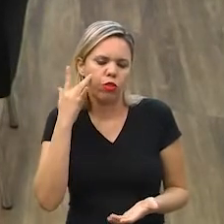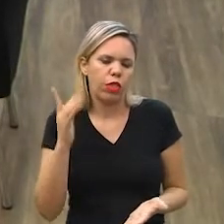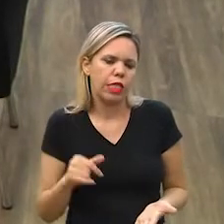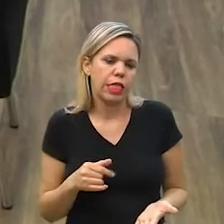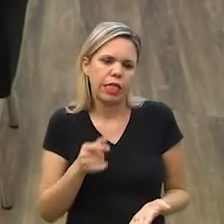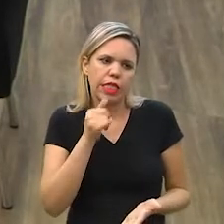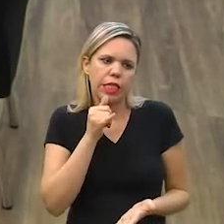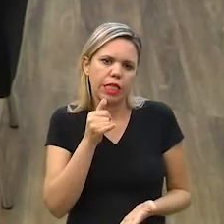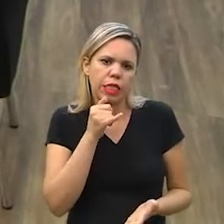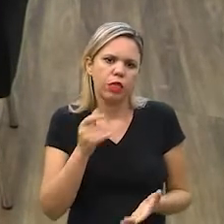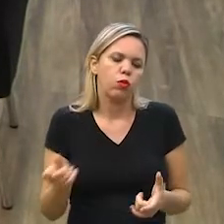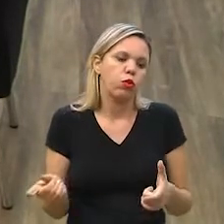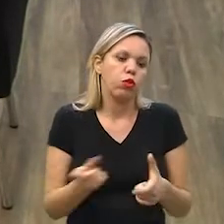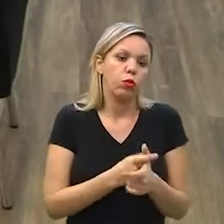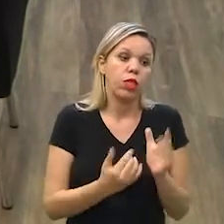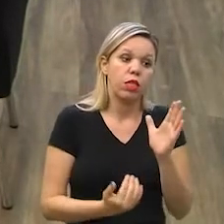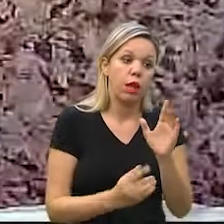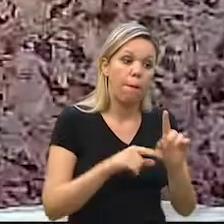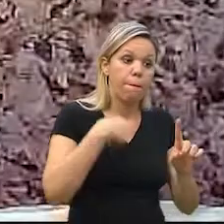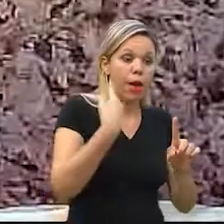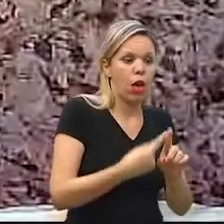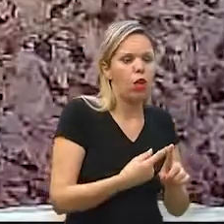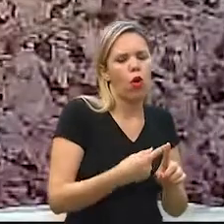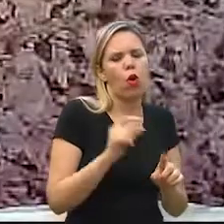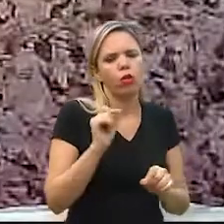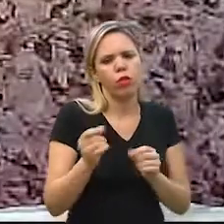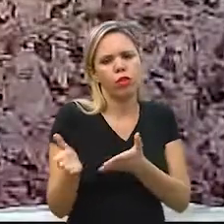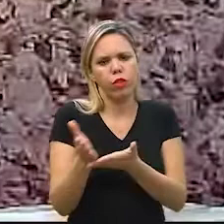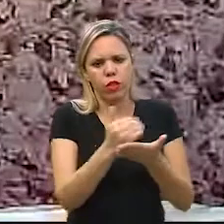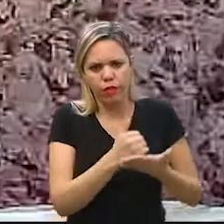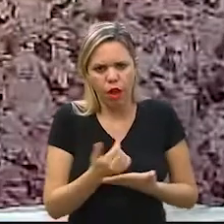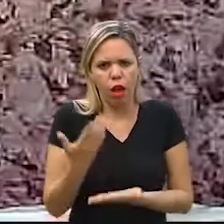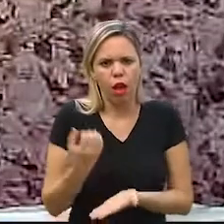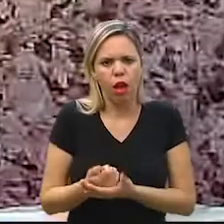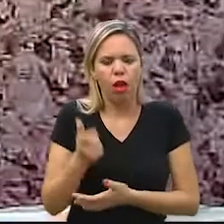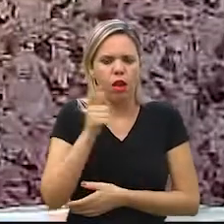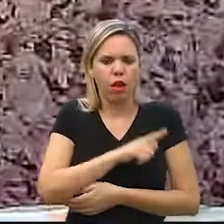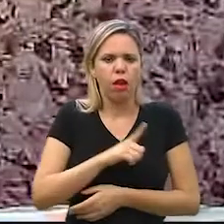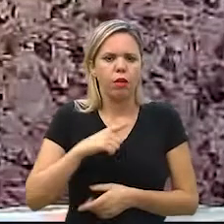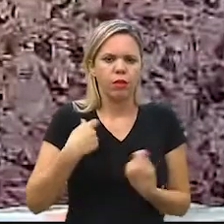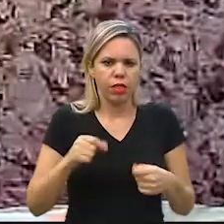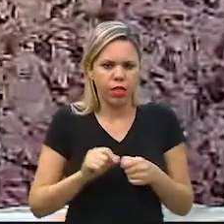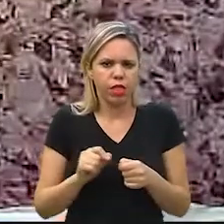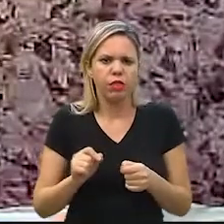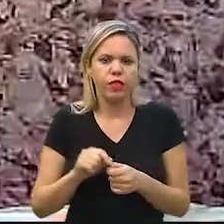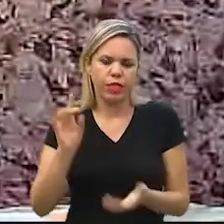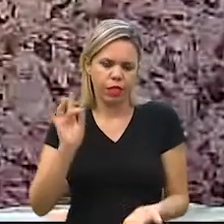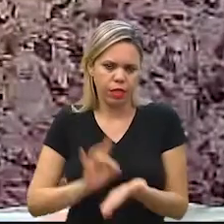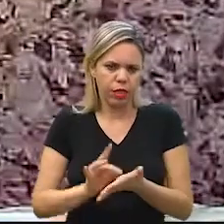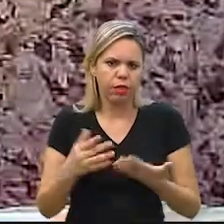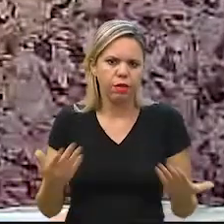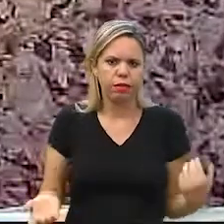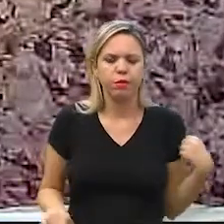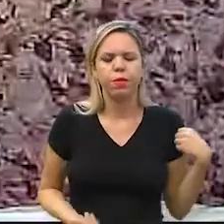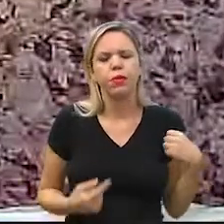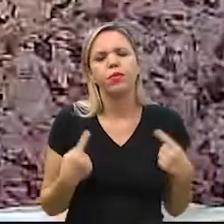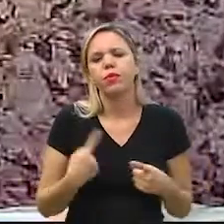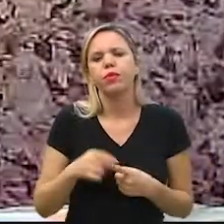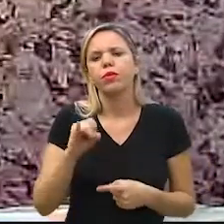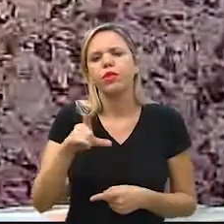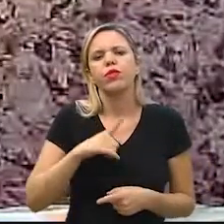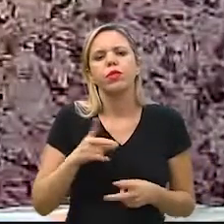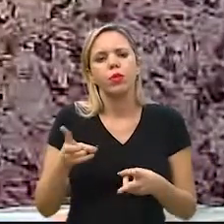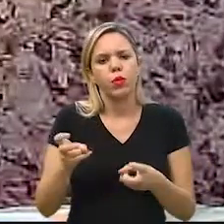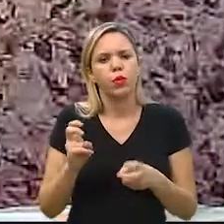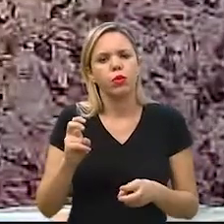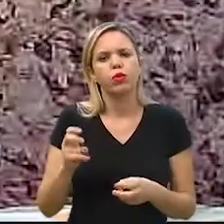uma despesa maior do que o que você vai arrecadar. E a arrecadação tem que ser bem realista, porque se você